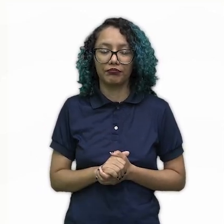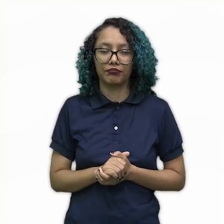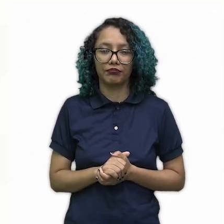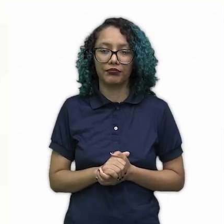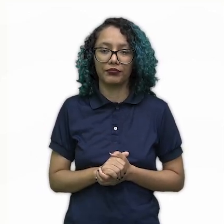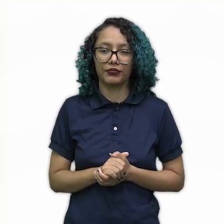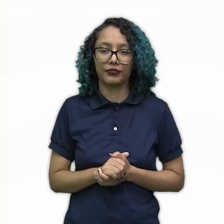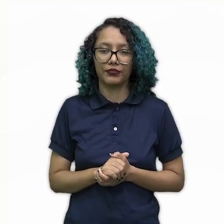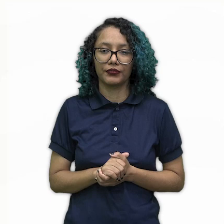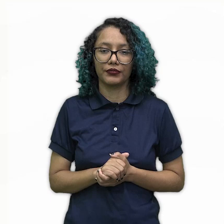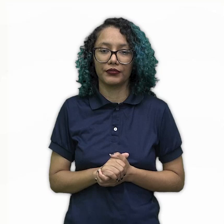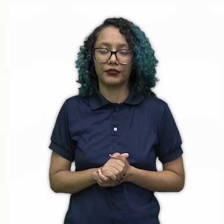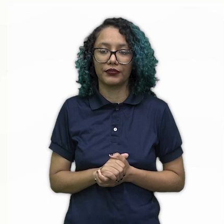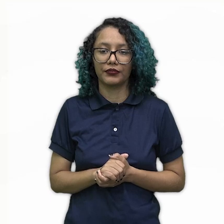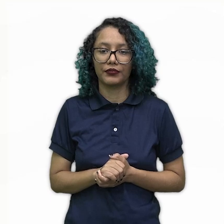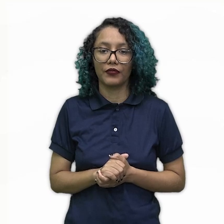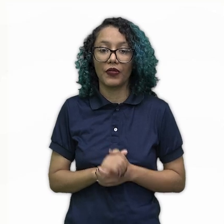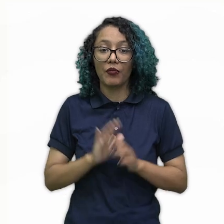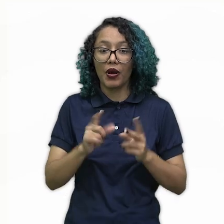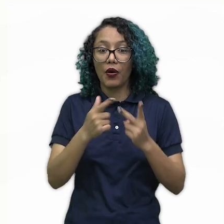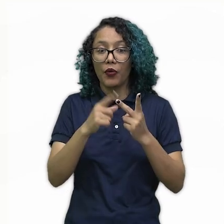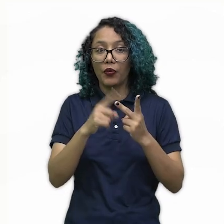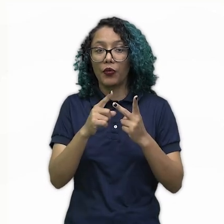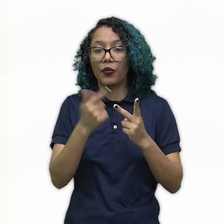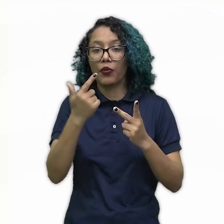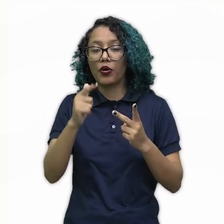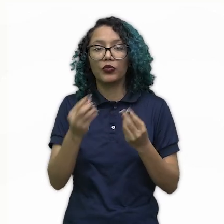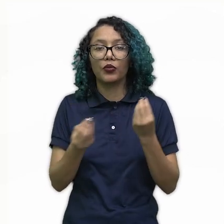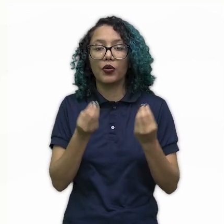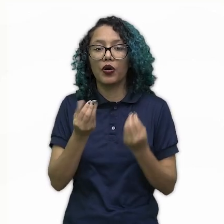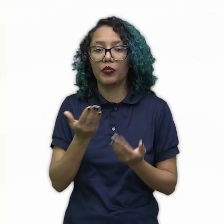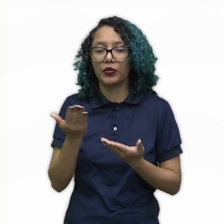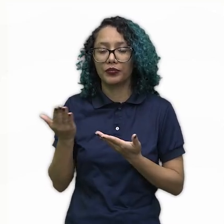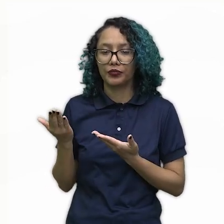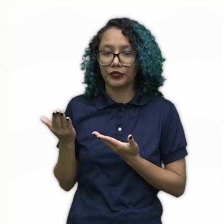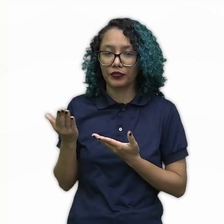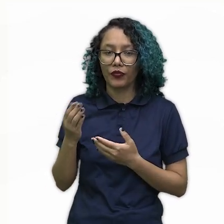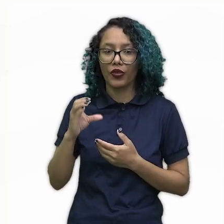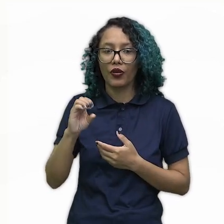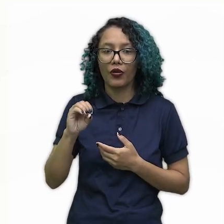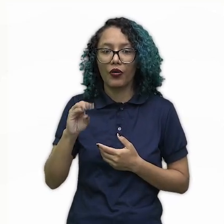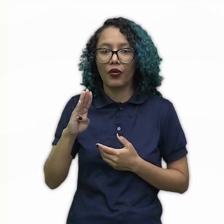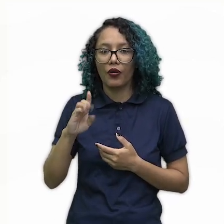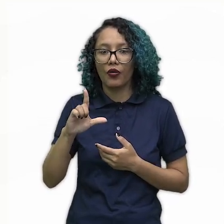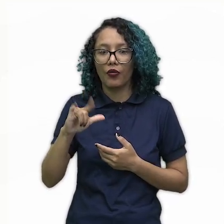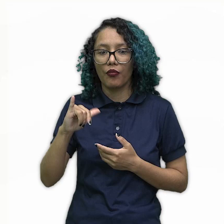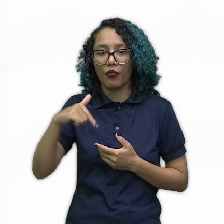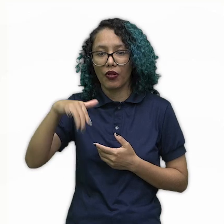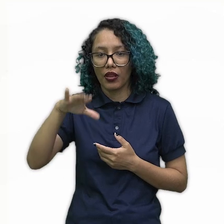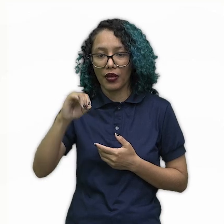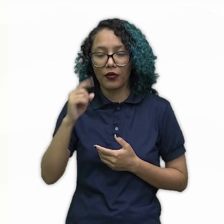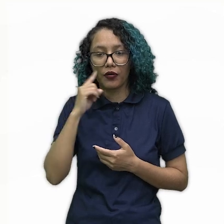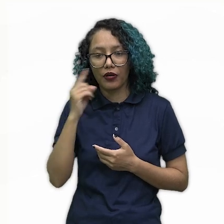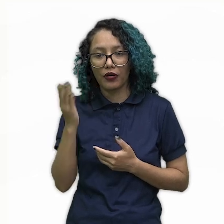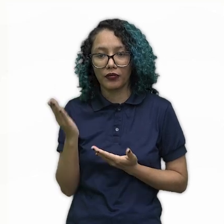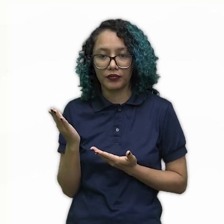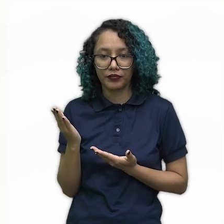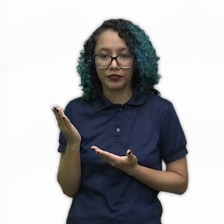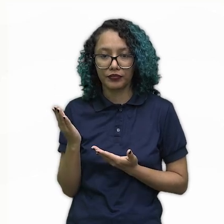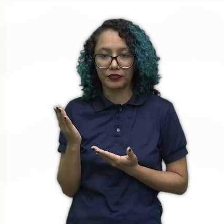ver, tá? Já o cone oblíquo, ele é inclinado,